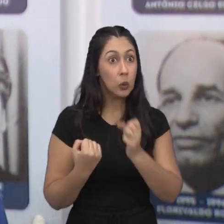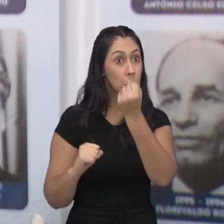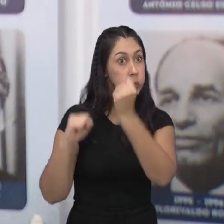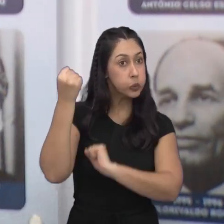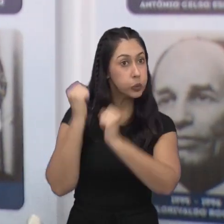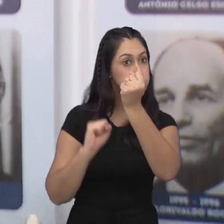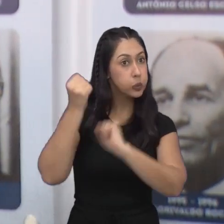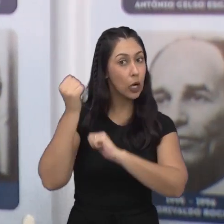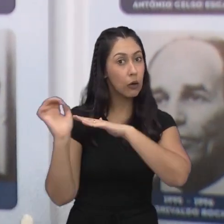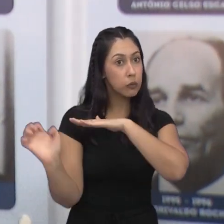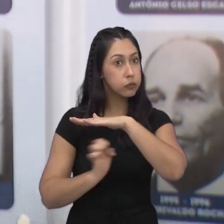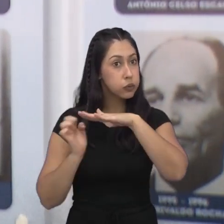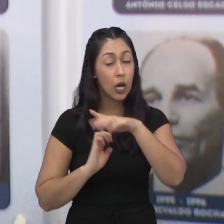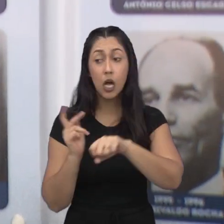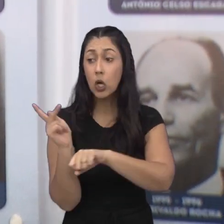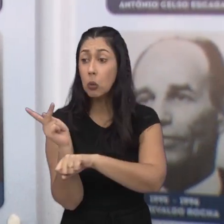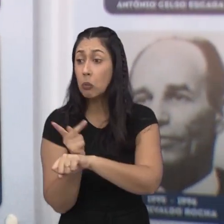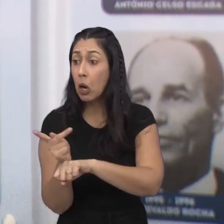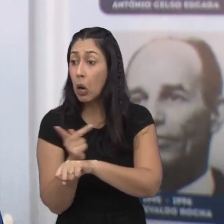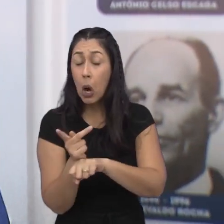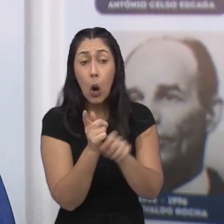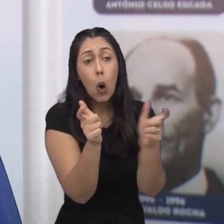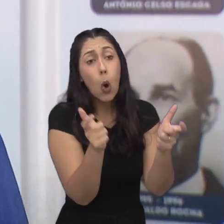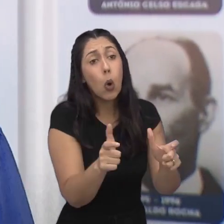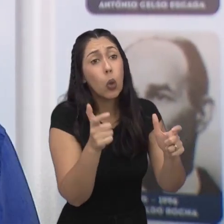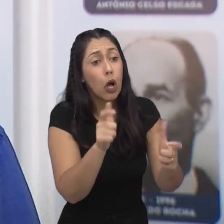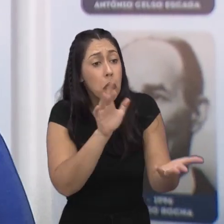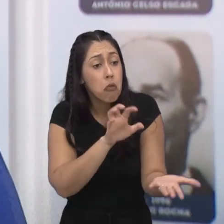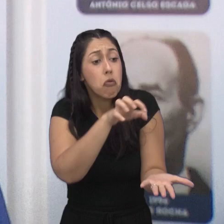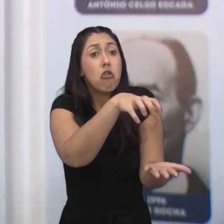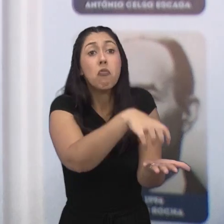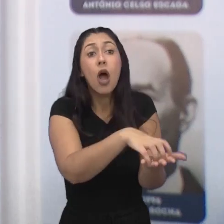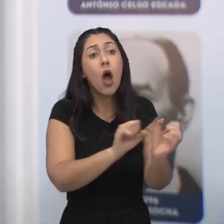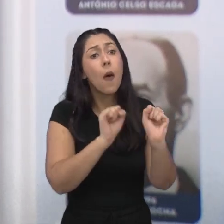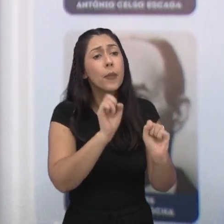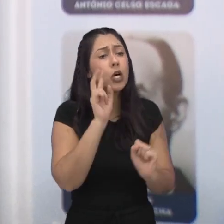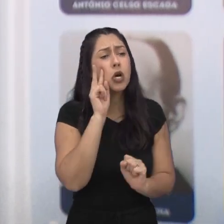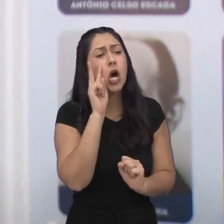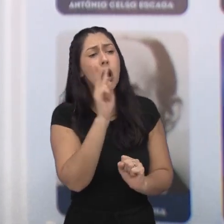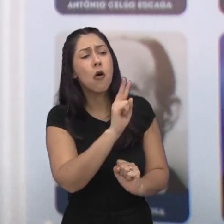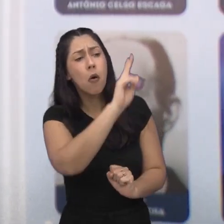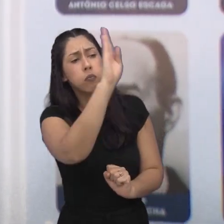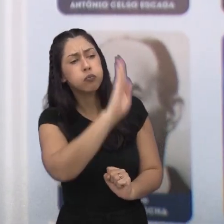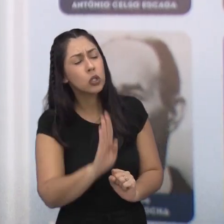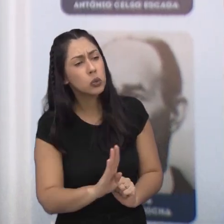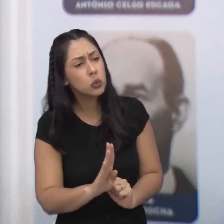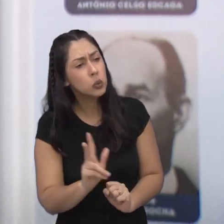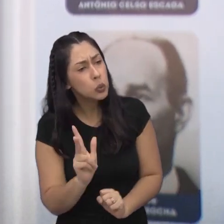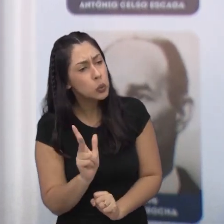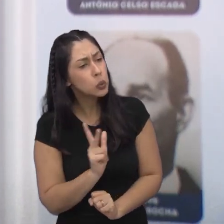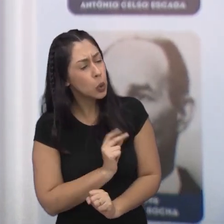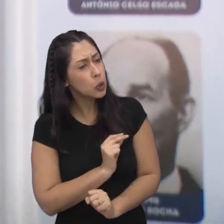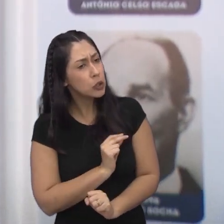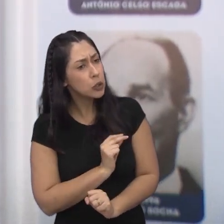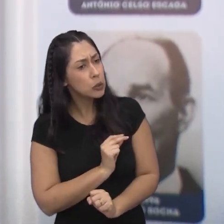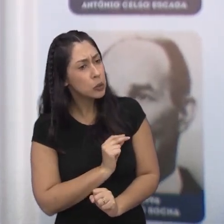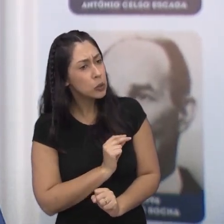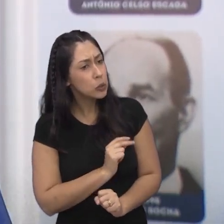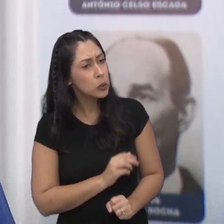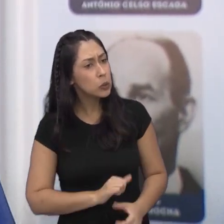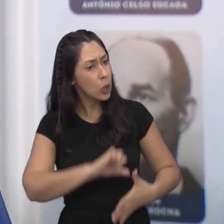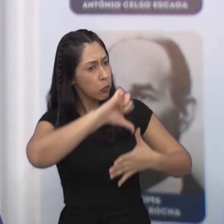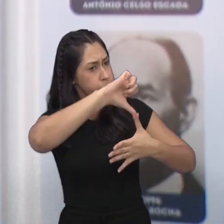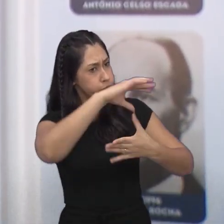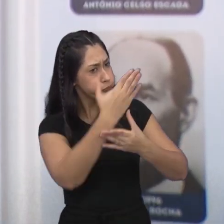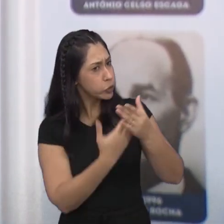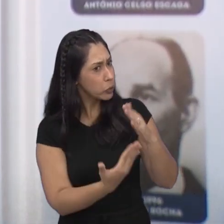que esteja buscando um país, uma região para ela poder se instalar, ela pode olhar para o Brasil, por exemplo, e falar assim, poxa vida, o Mercosul